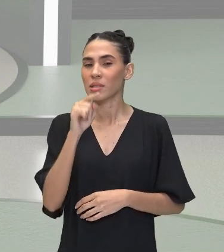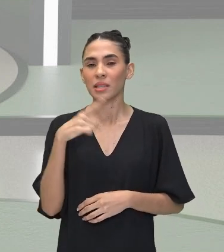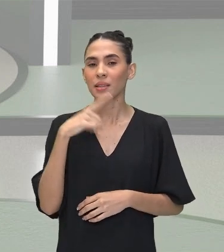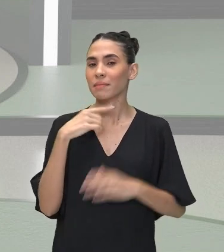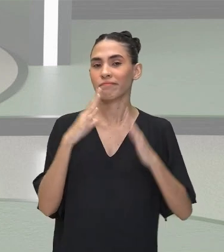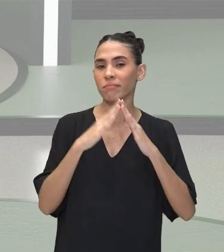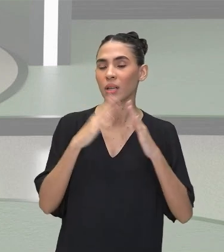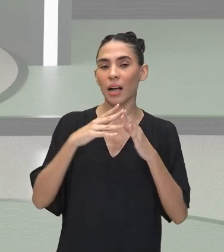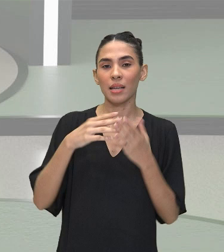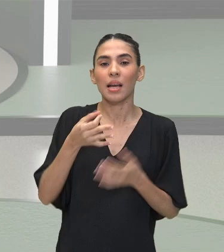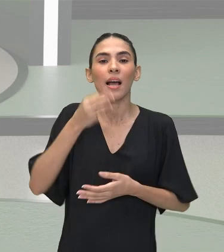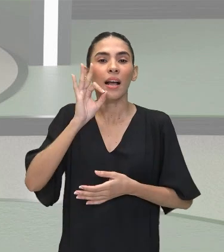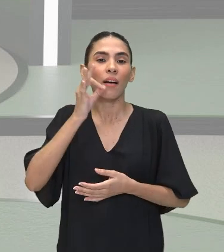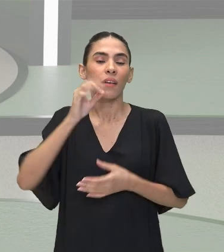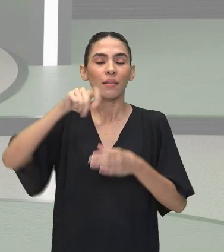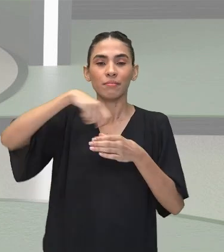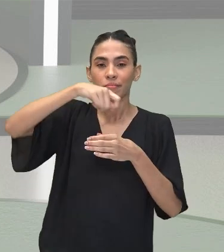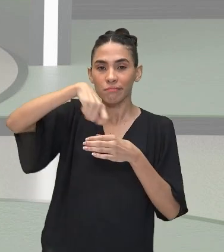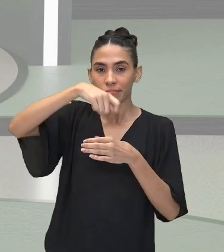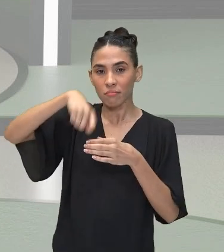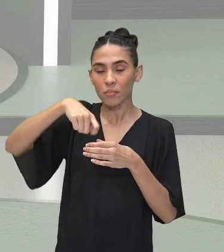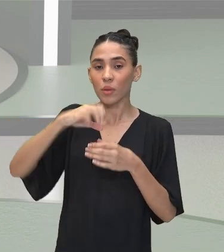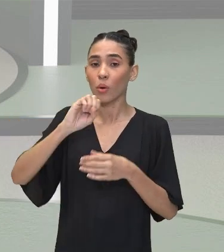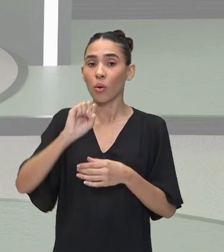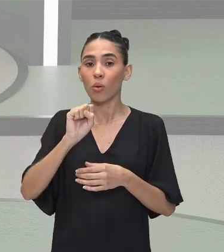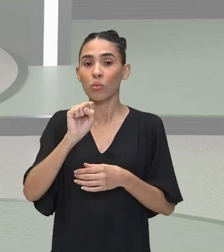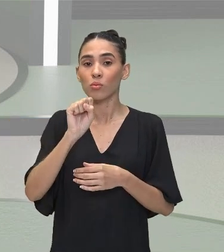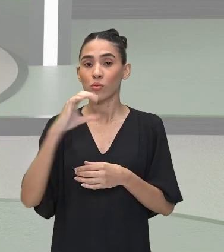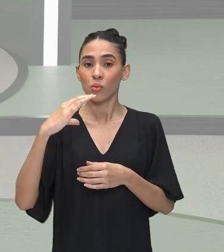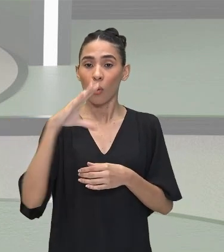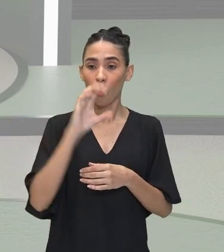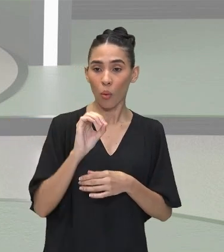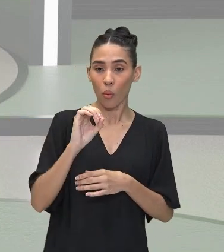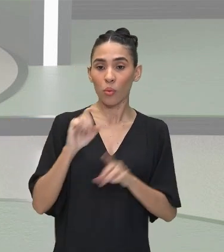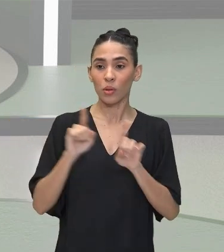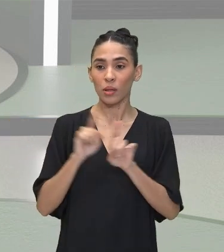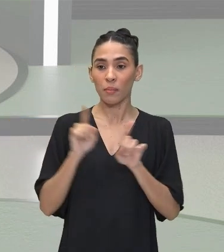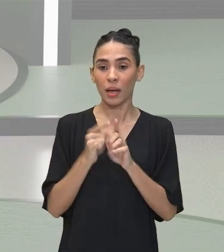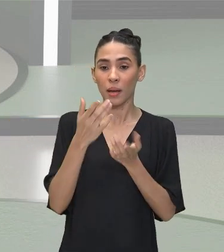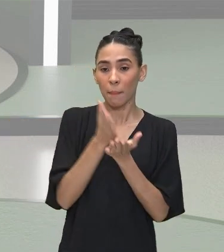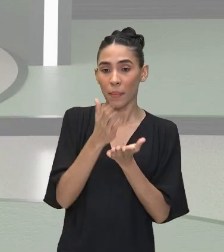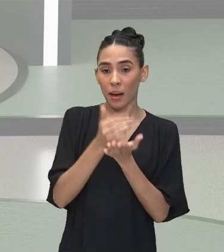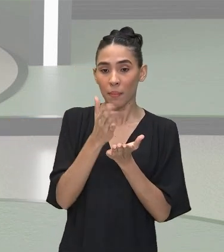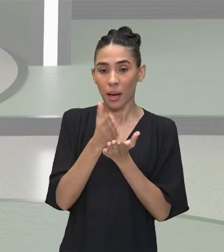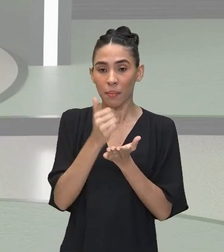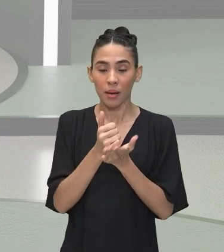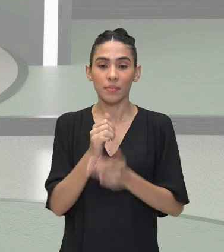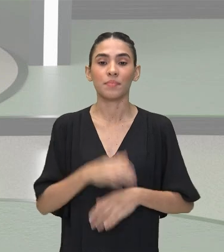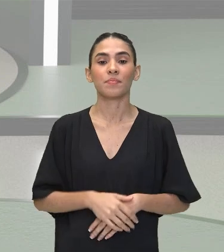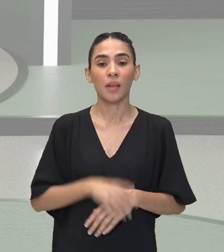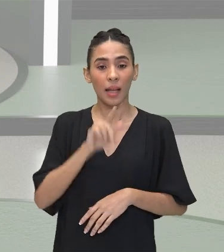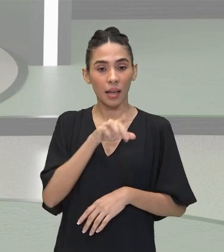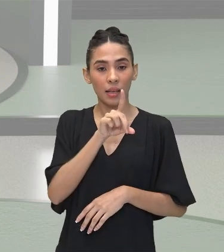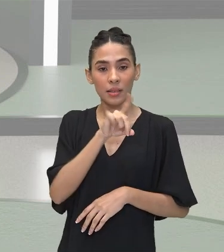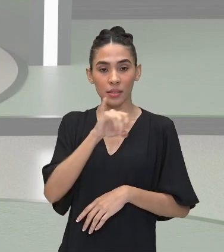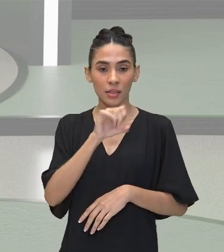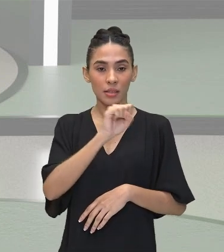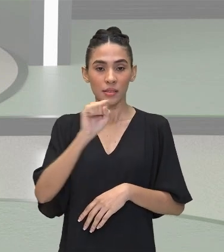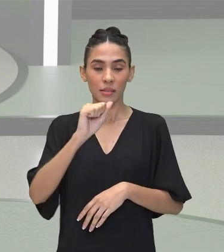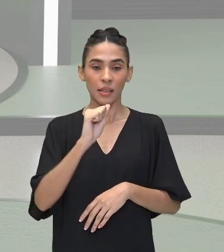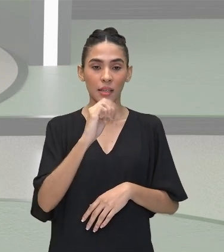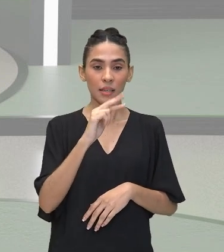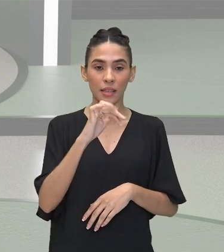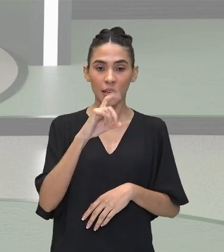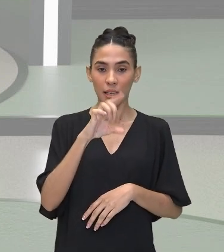para adoçar o cafezinho, adoçar o suco, para fazer bolo. É esse daqui, ele é um disacarídeo, que é